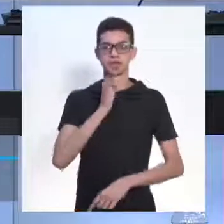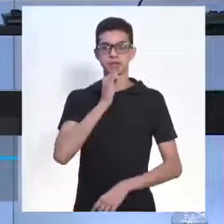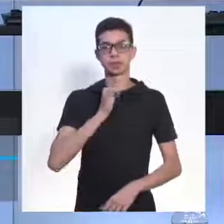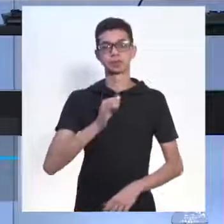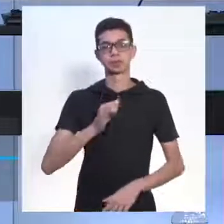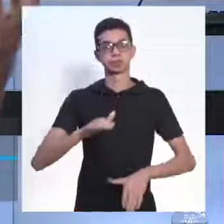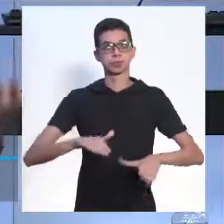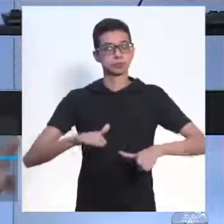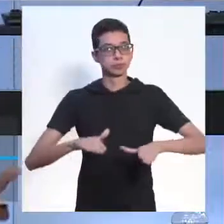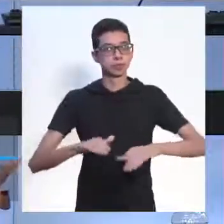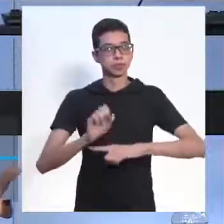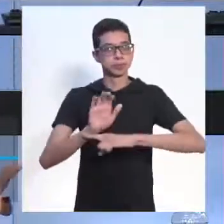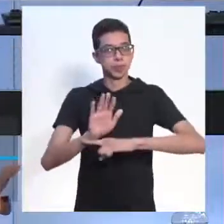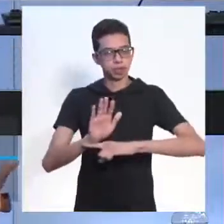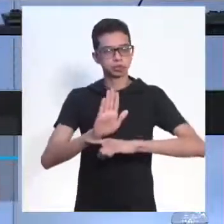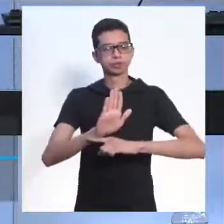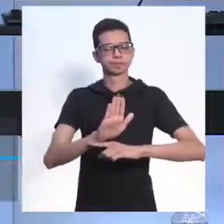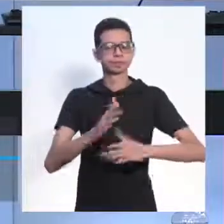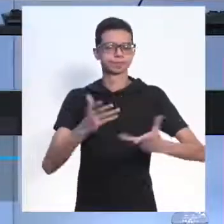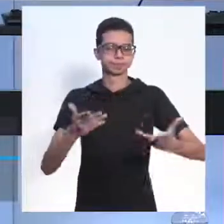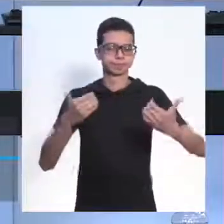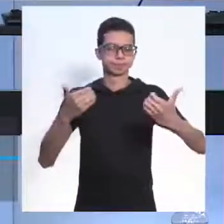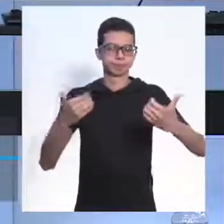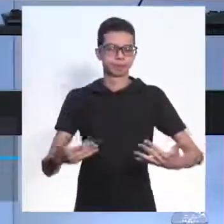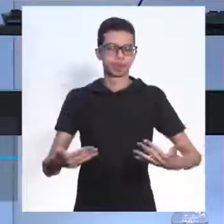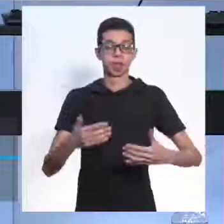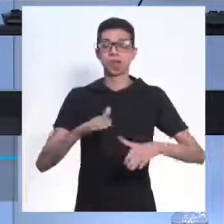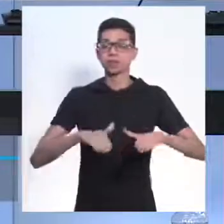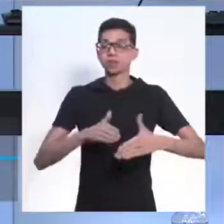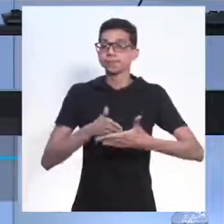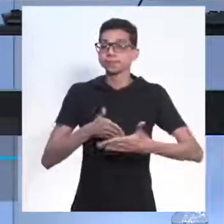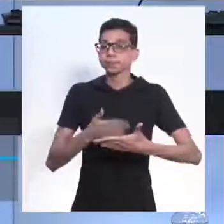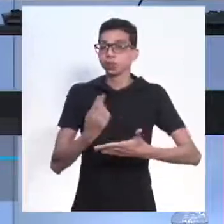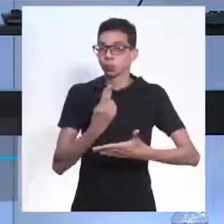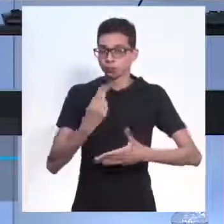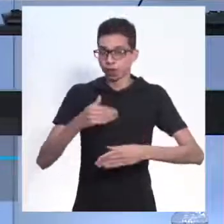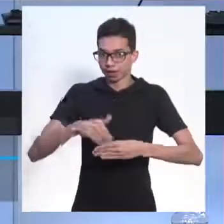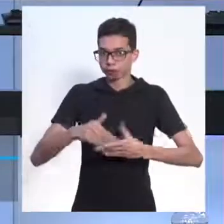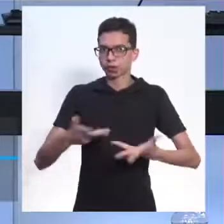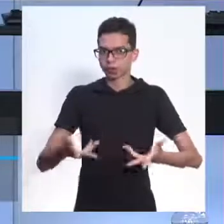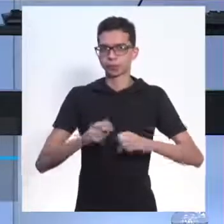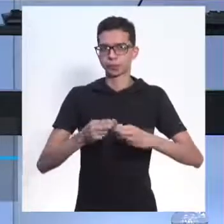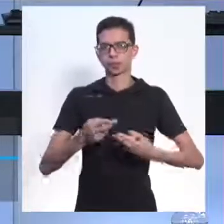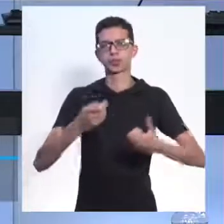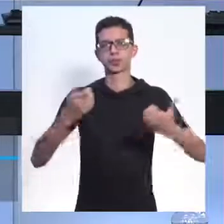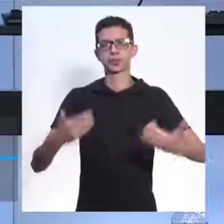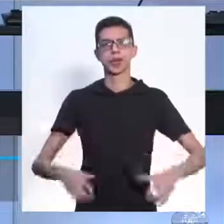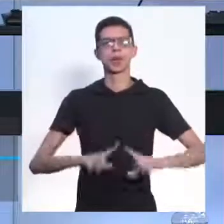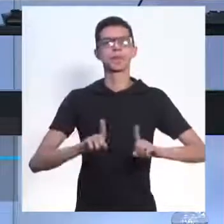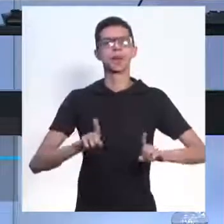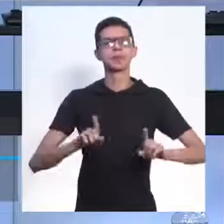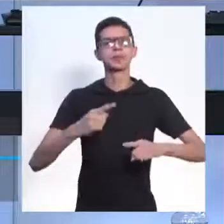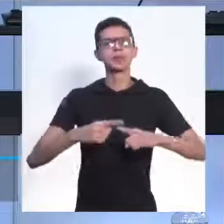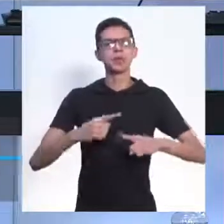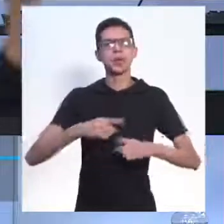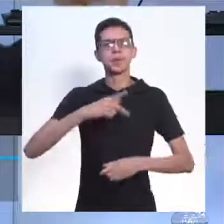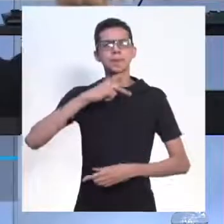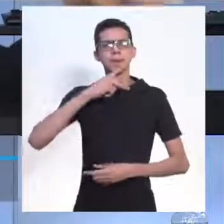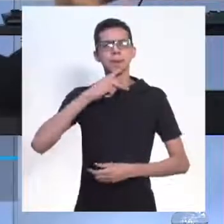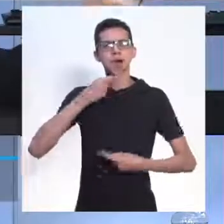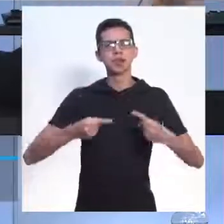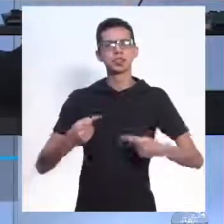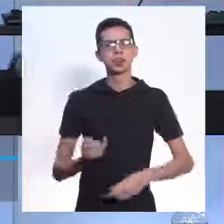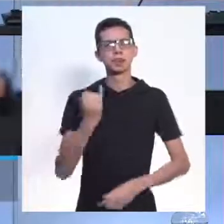o impedimento nós justificamos certo agora voltando à questão dos partidos políticos porque os partidos políticos são